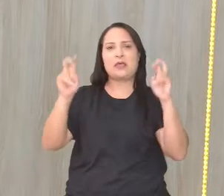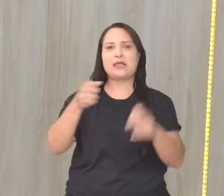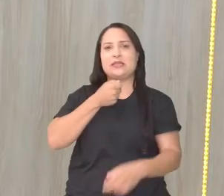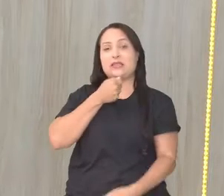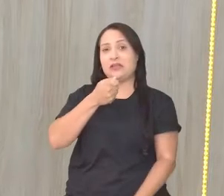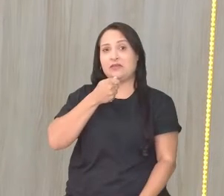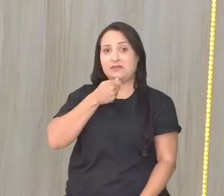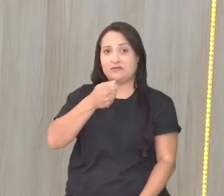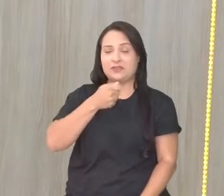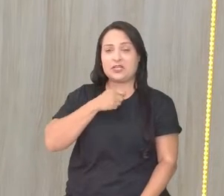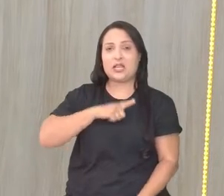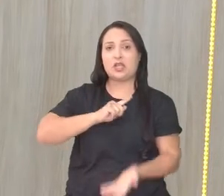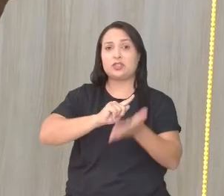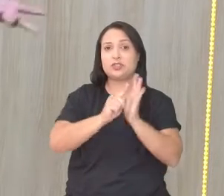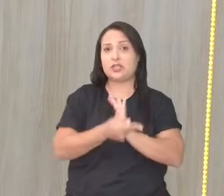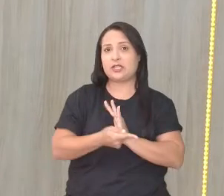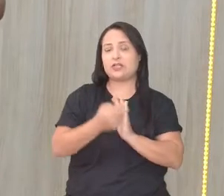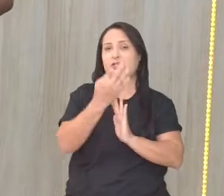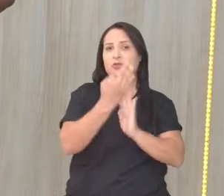um gênero textual,